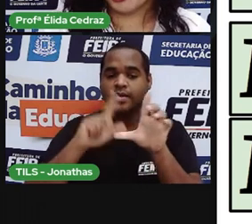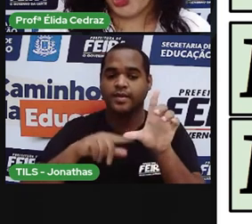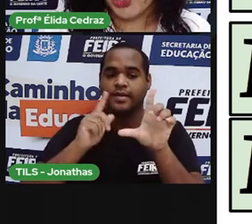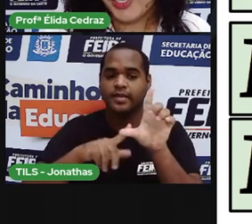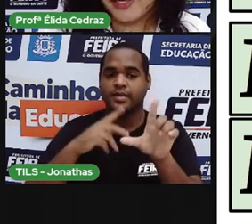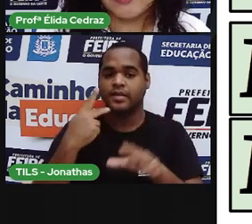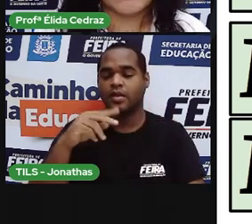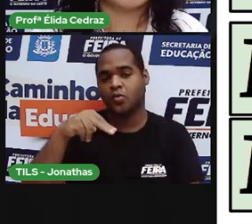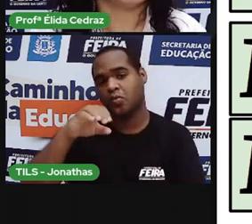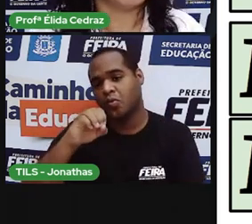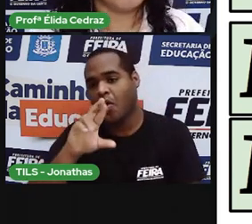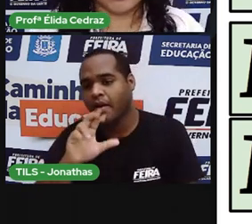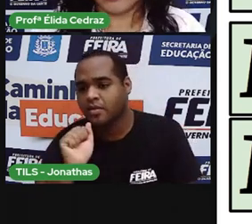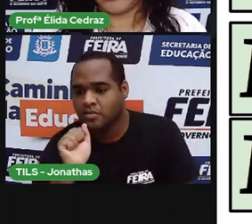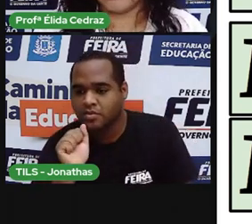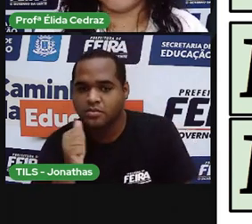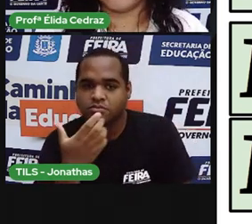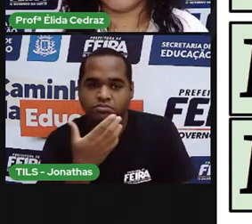Mora.